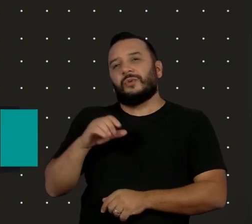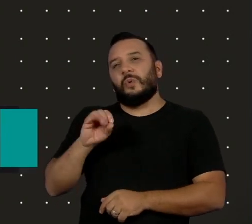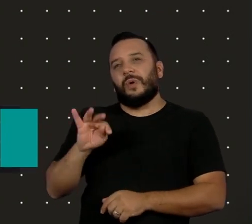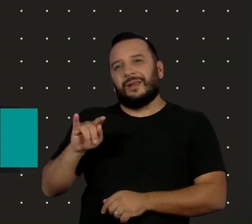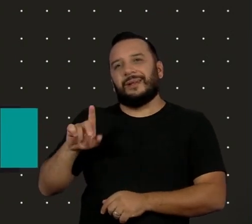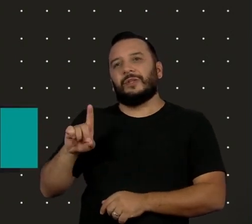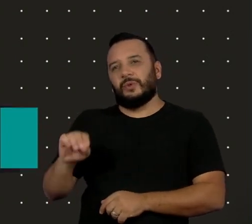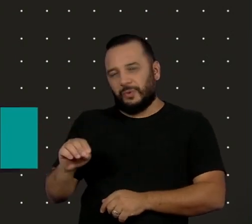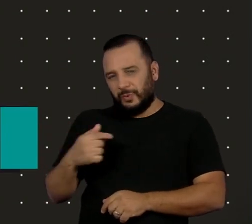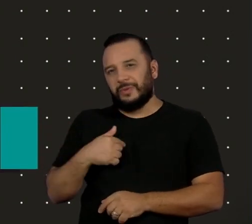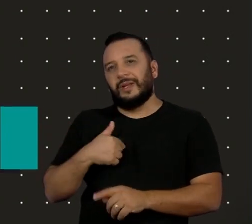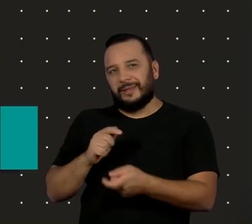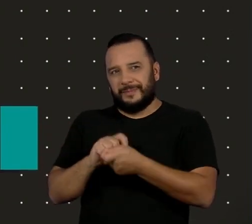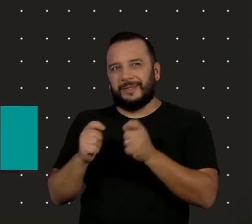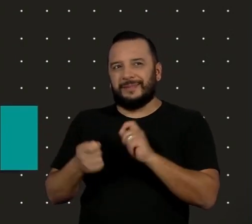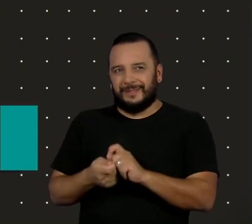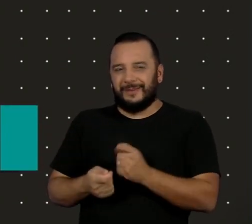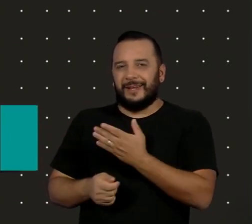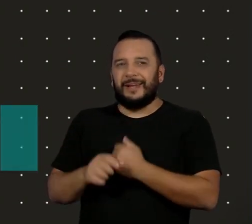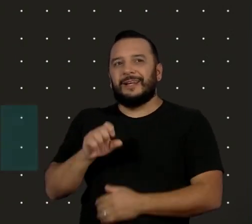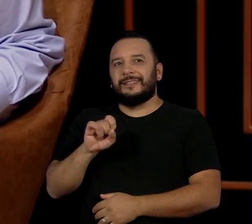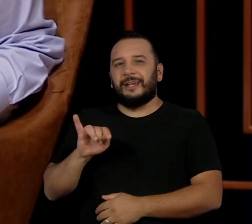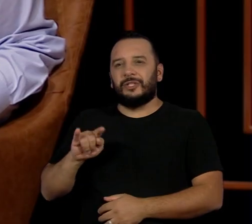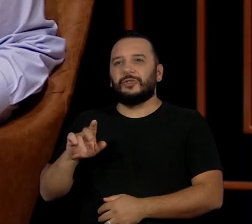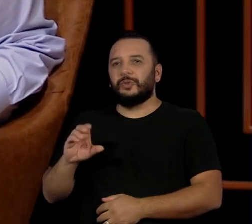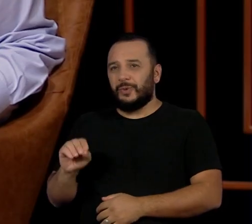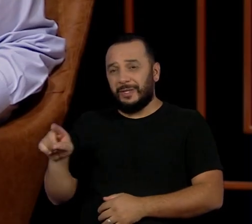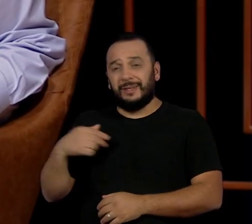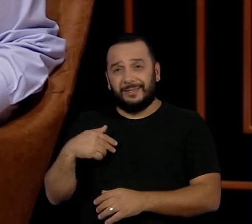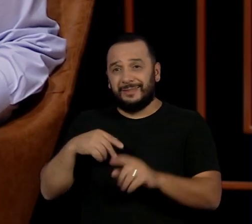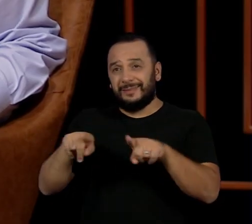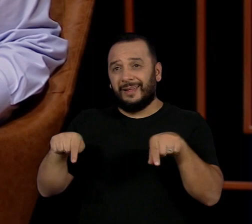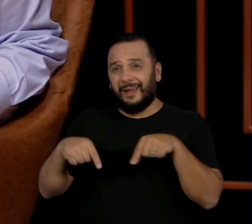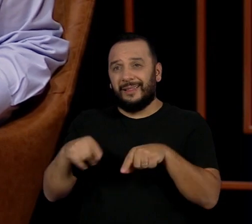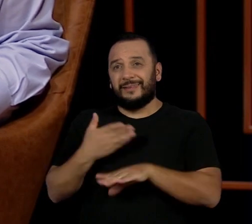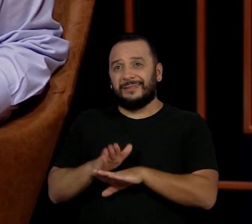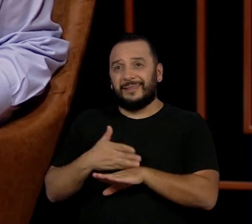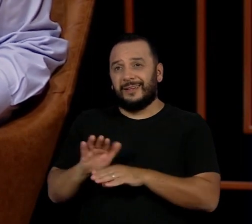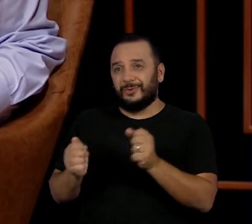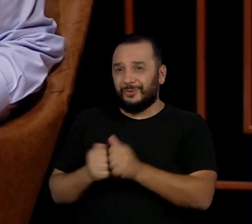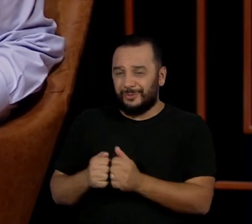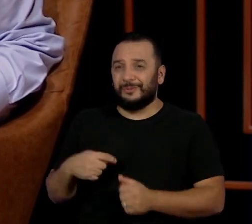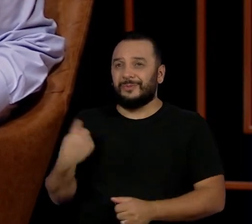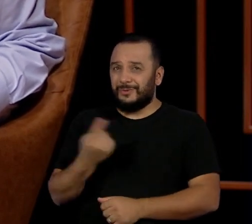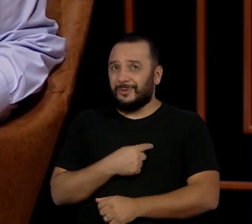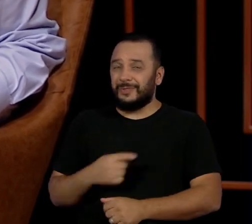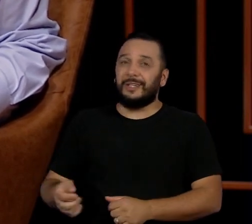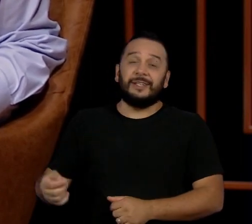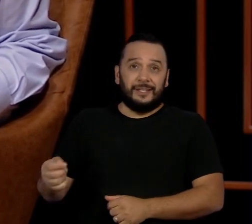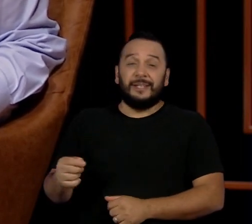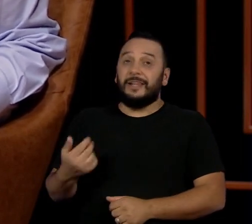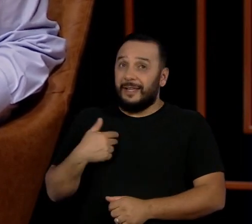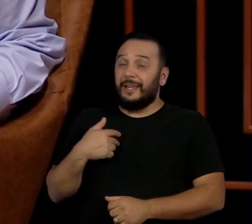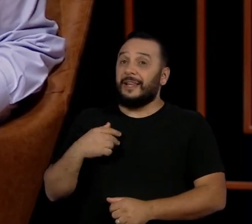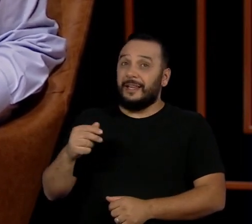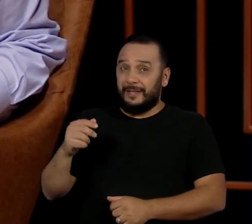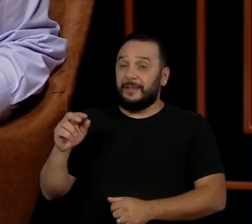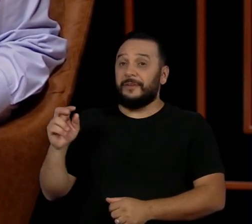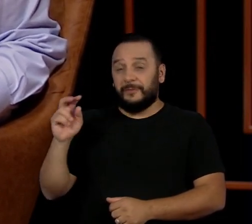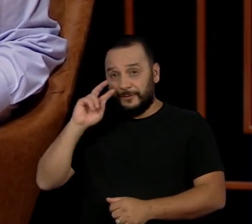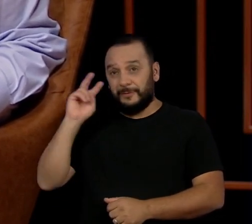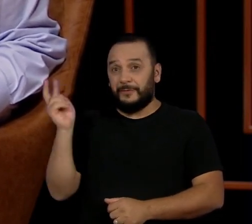Woolf, é do Sérgio Santana, que ficava na sala de ensaio conosco, entendeu? E aí ele nos viu, o Sérgio ainda vivo,